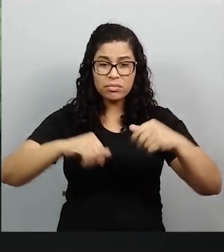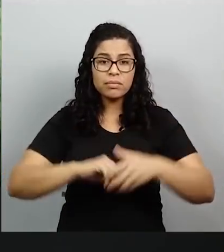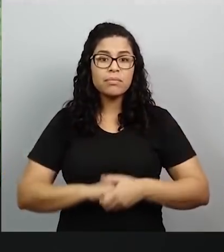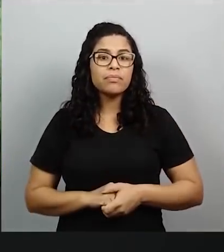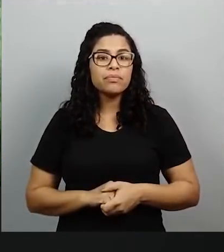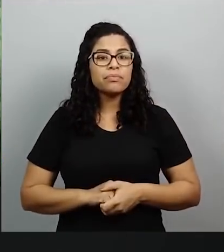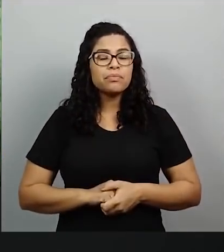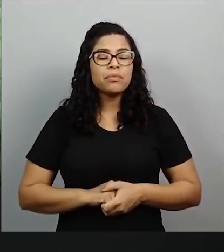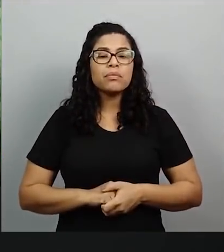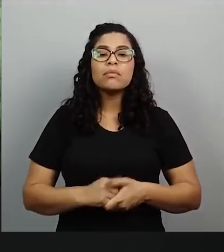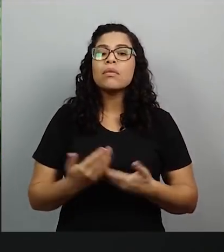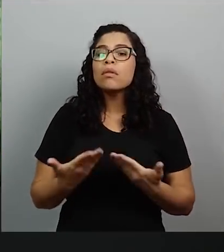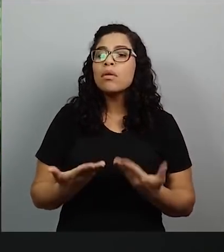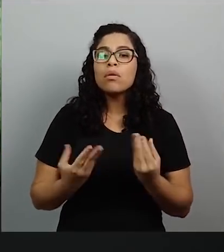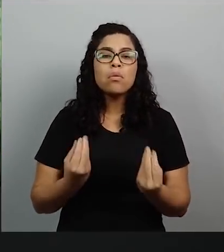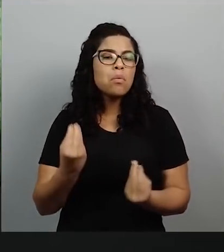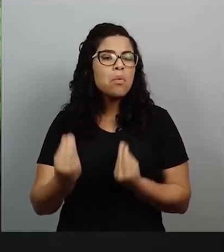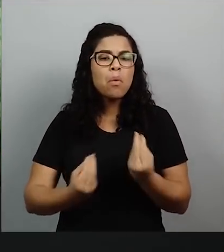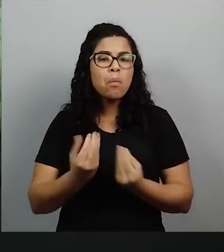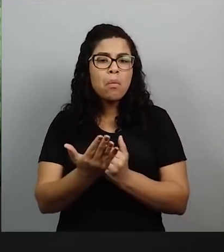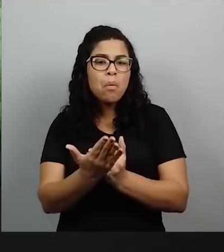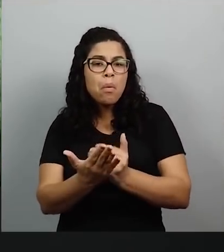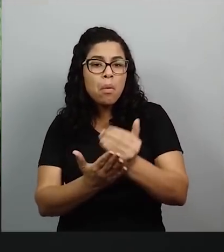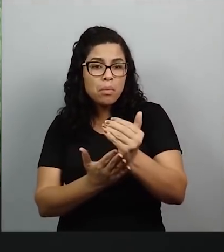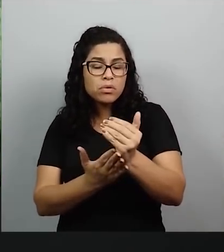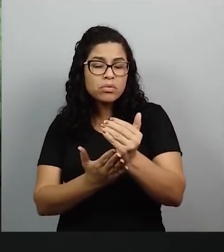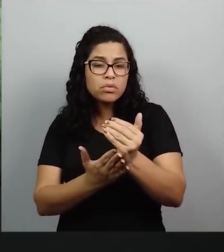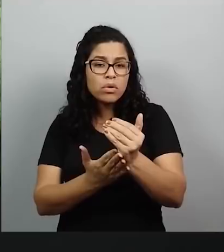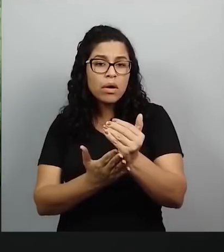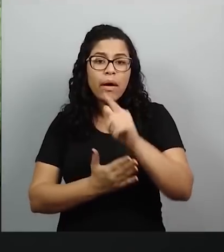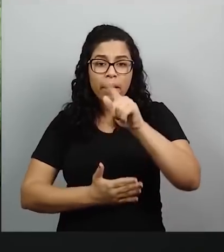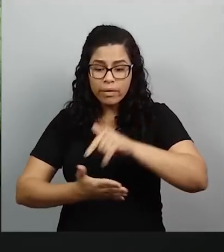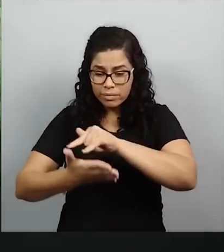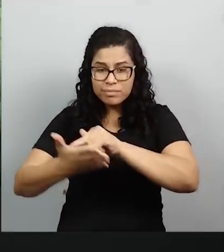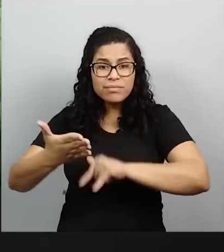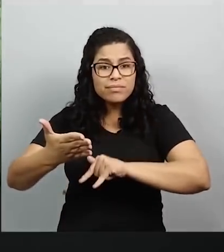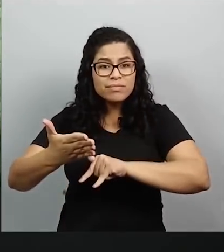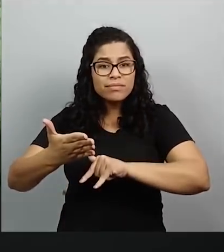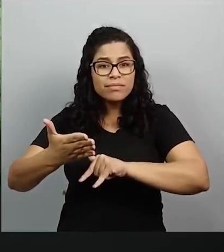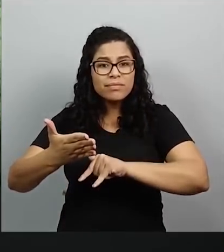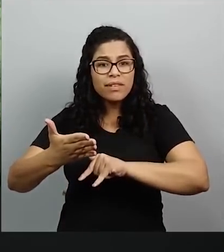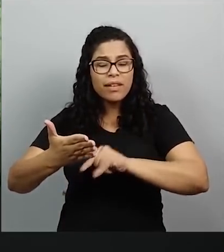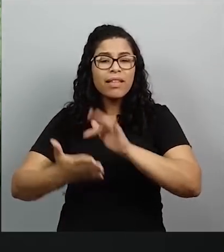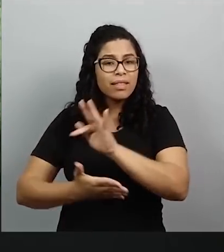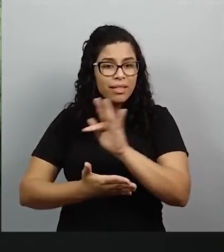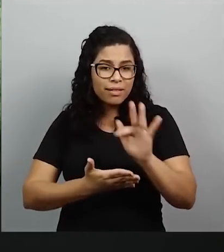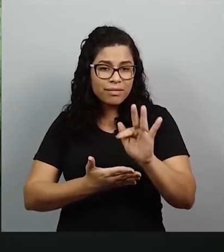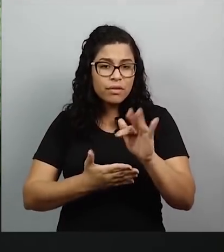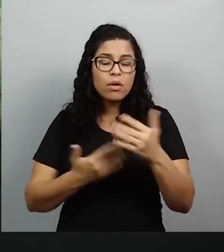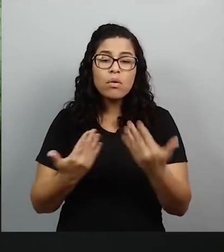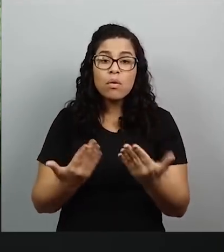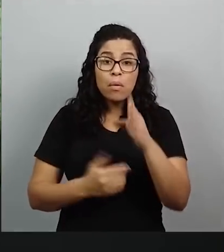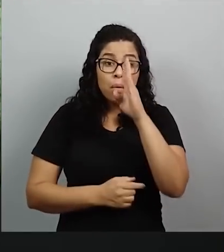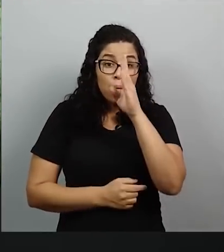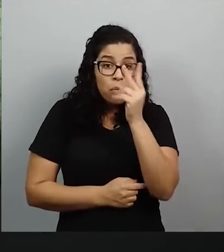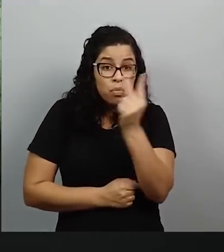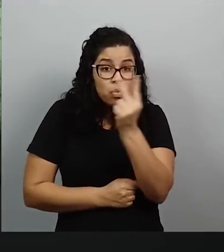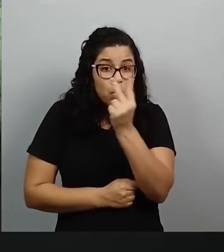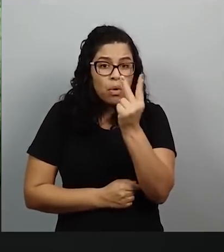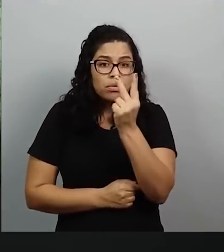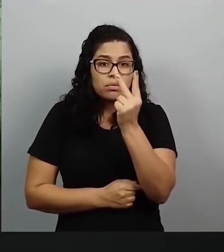território brasileiro, ela começou por esse tratado. Quando os dois principais